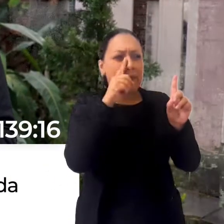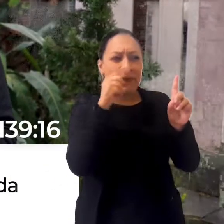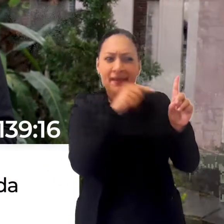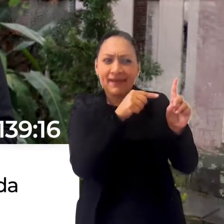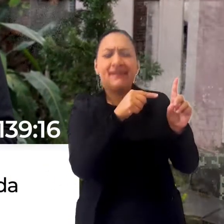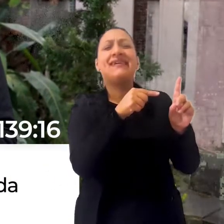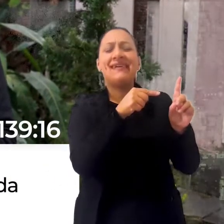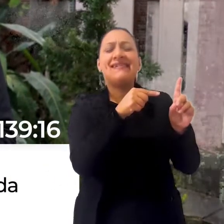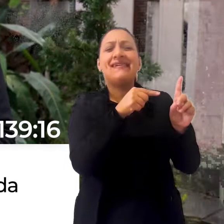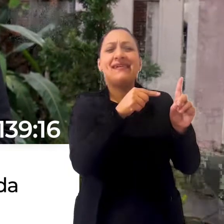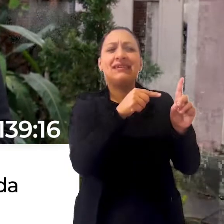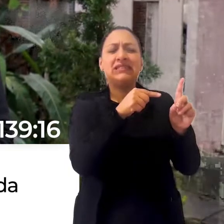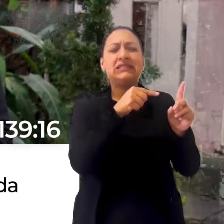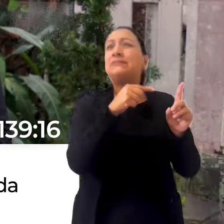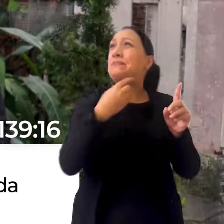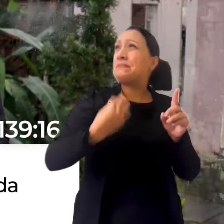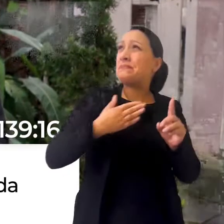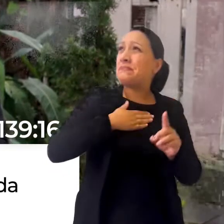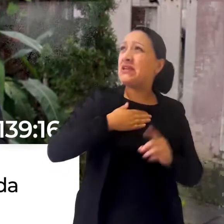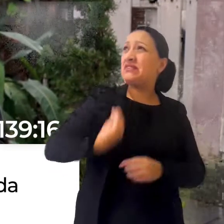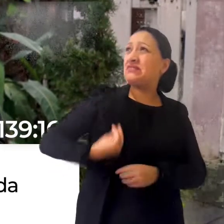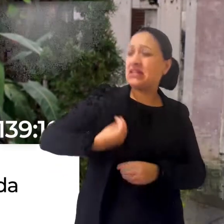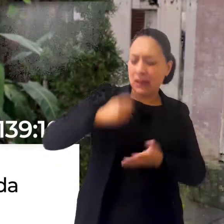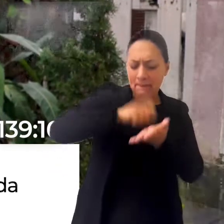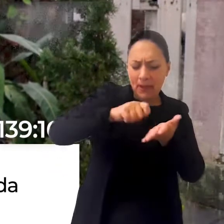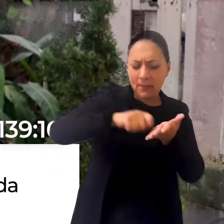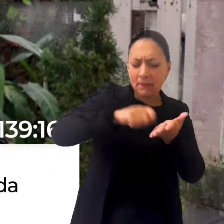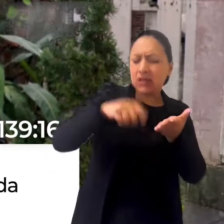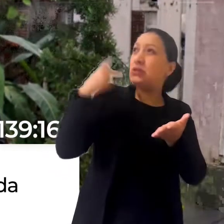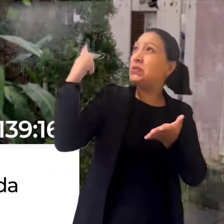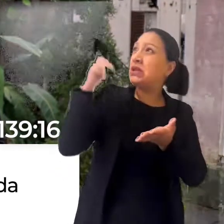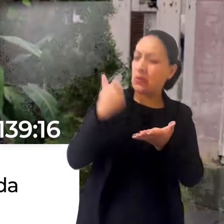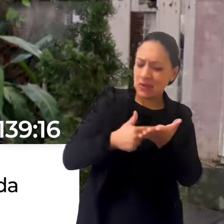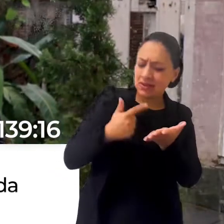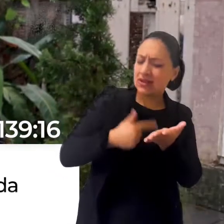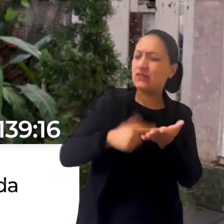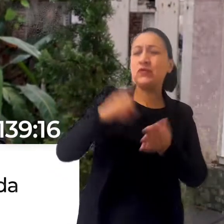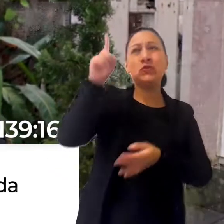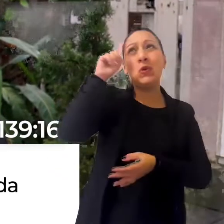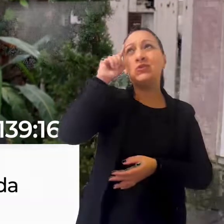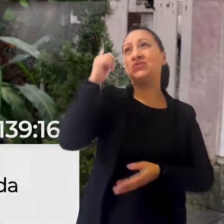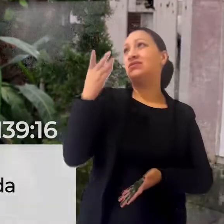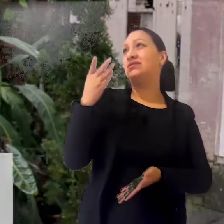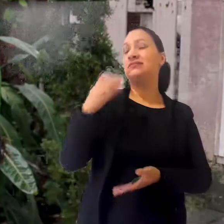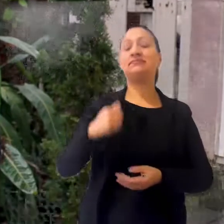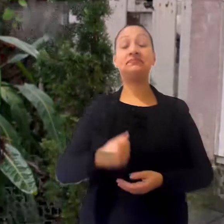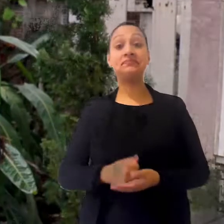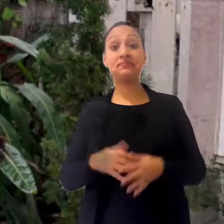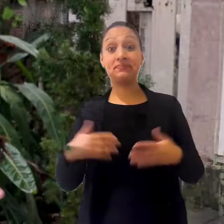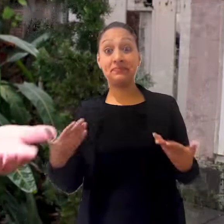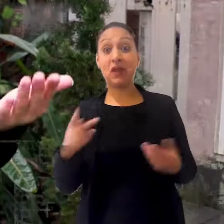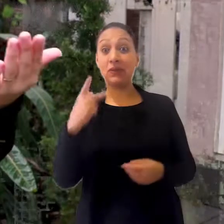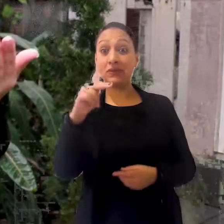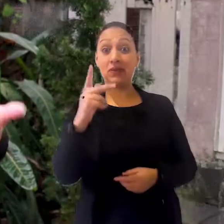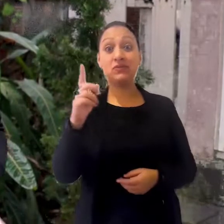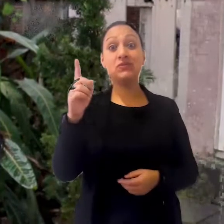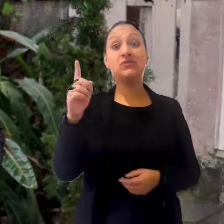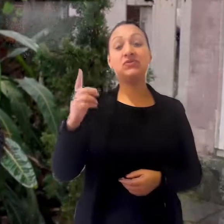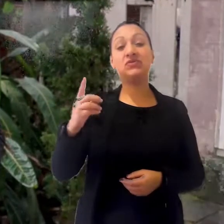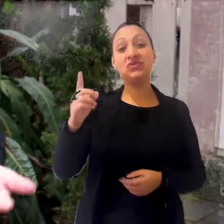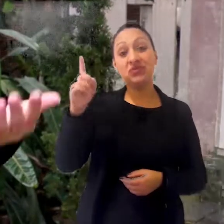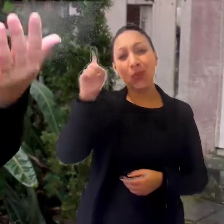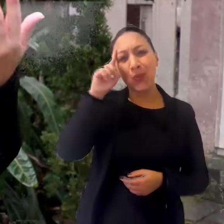livro foram escritos todos os meus dias, cada um deles escrito e determinado." Os